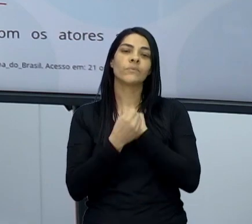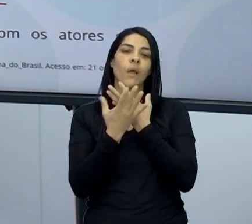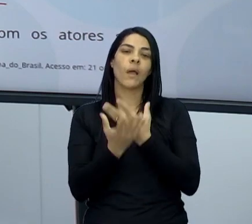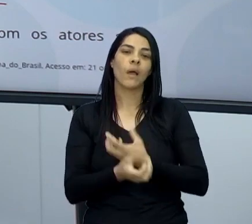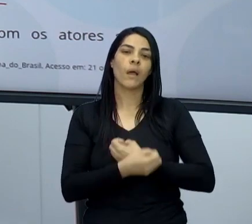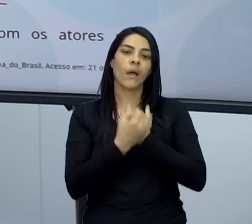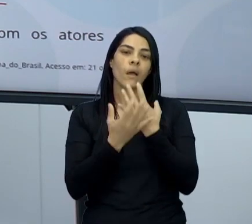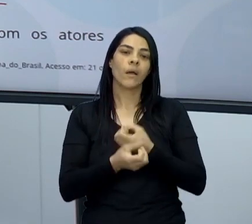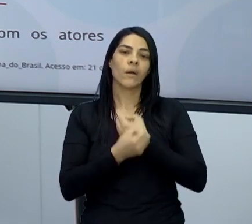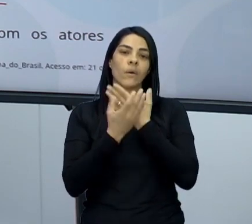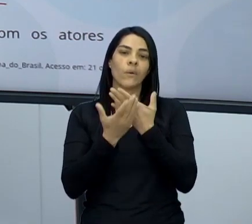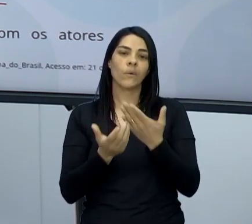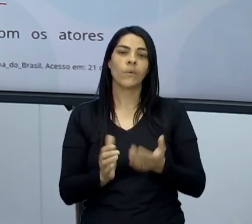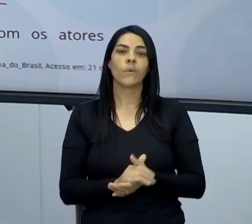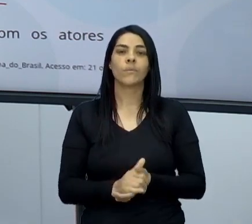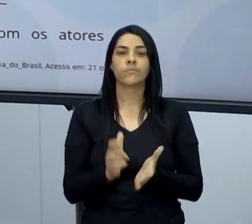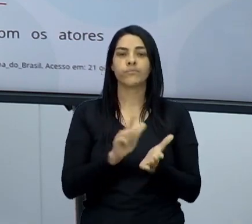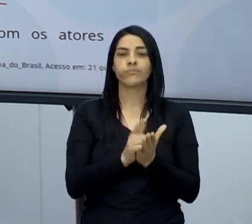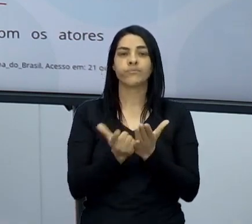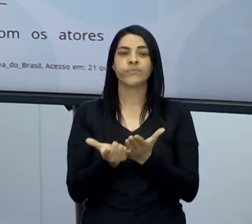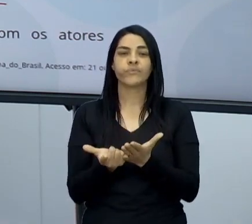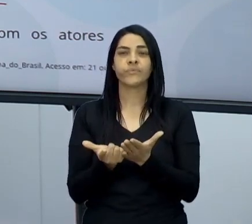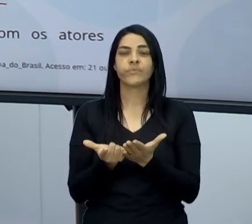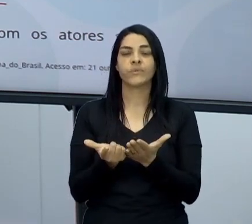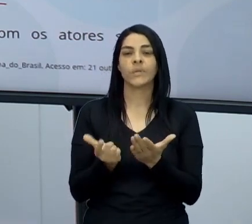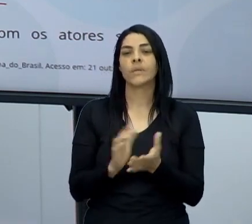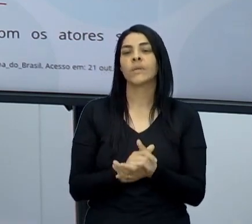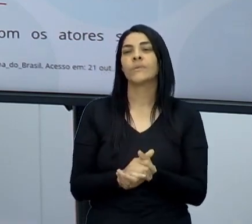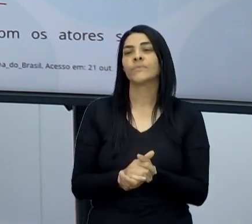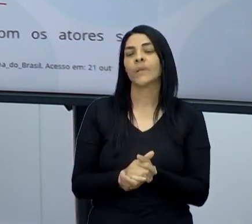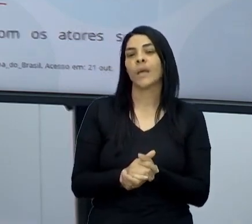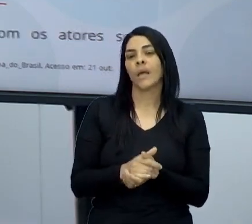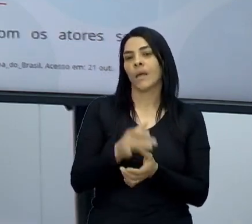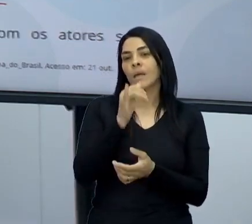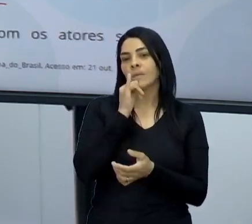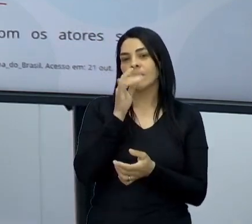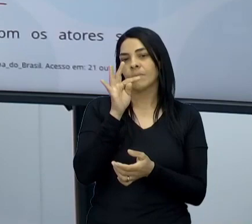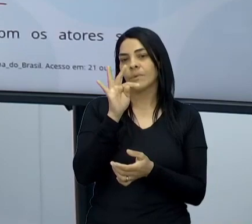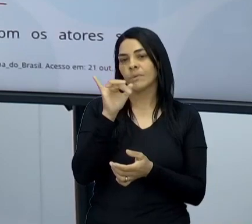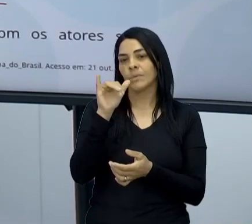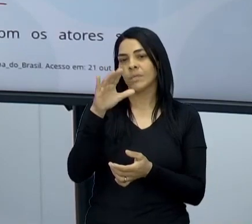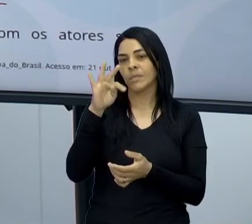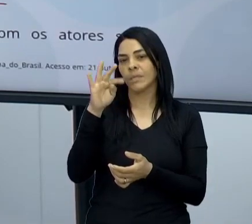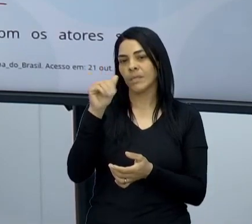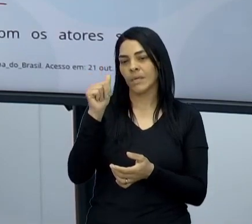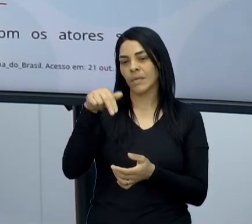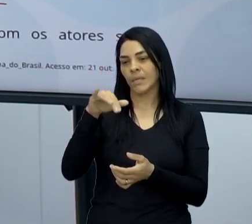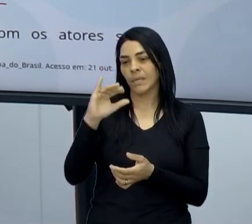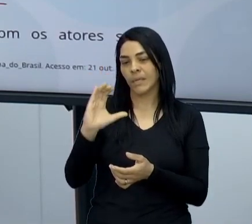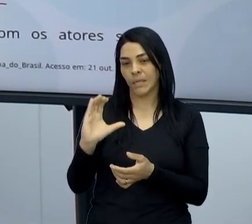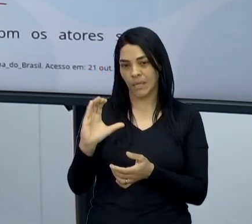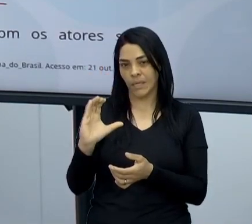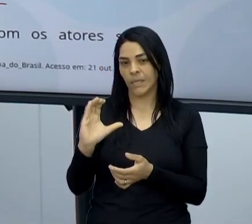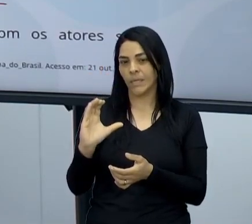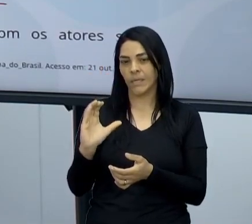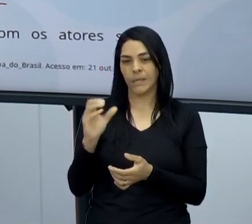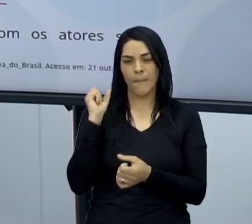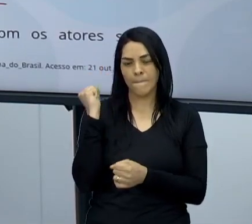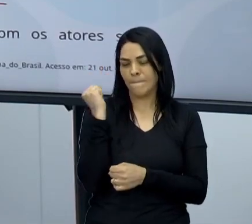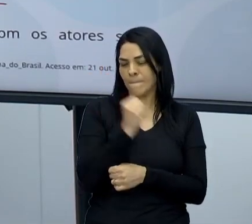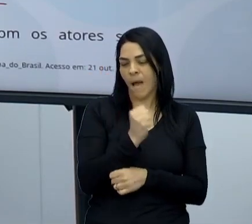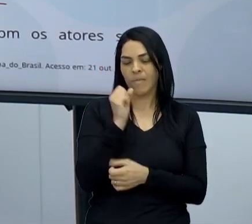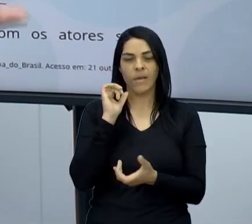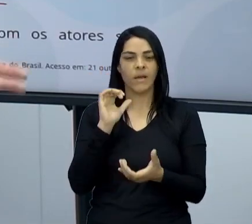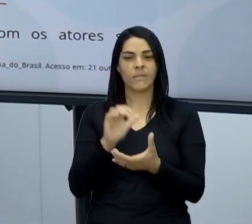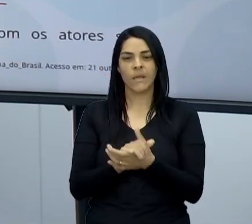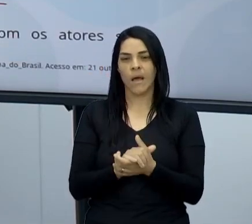jornais espetaculosos chamados de imprensa marrom? Pega o Titanic, por exemplo. Titanic, nossa, naufrágio, mata casal, tal. Você mata